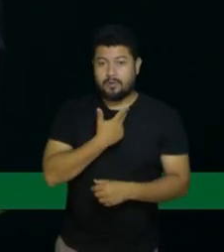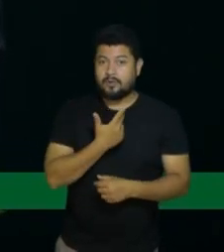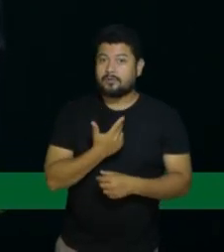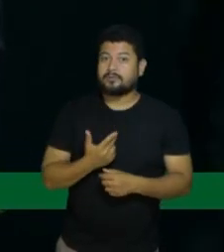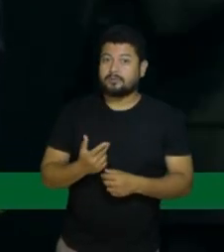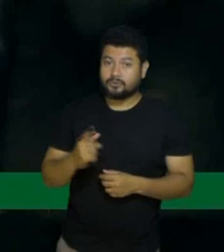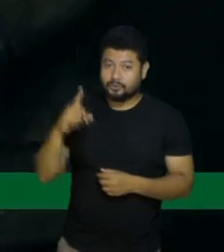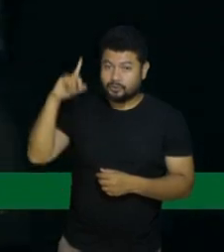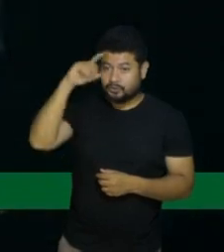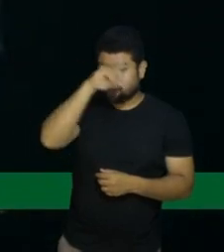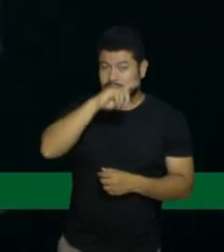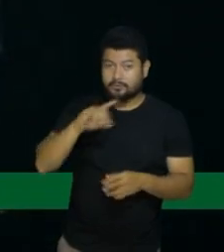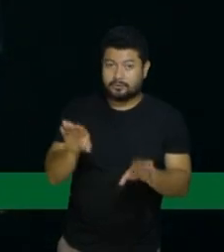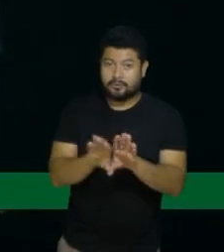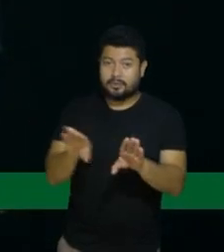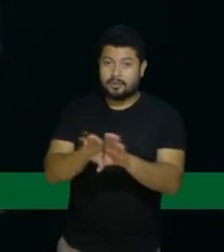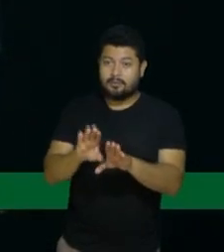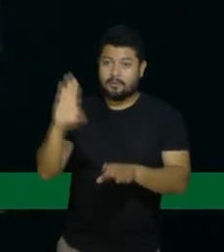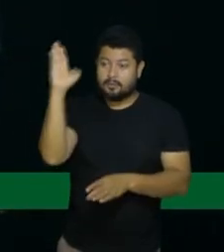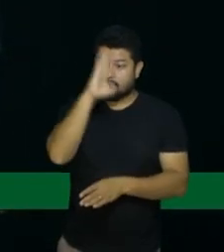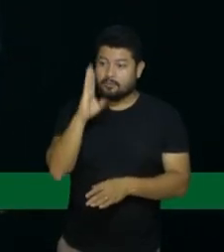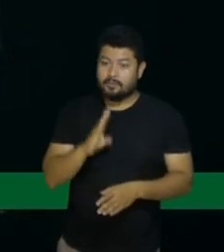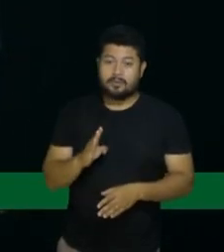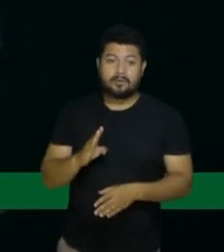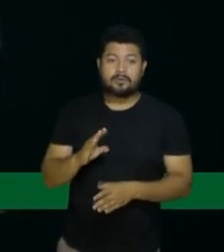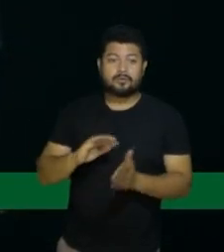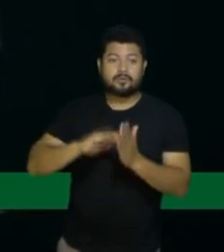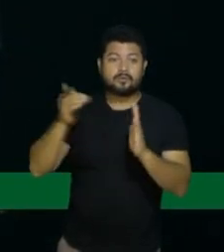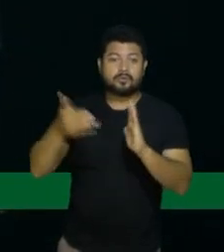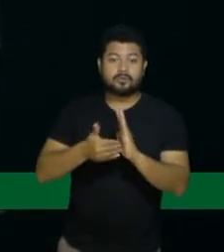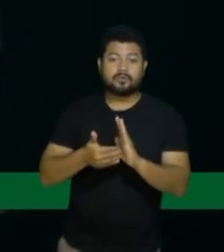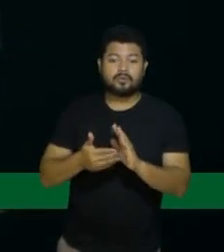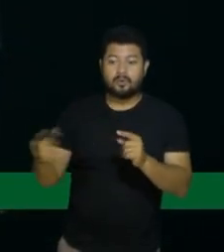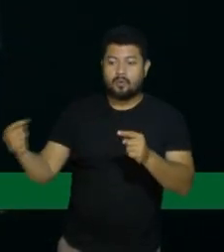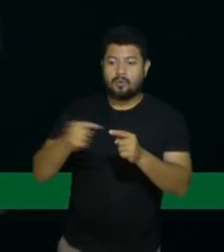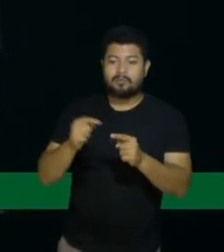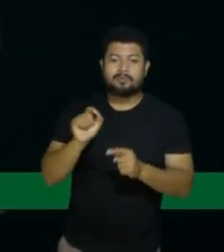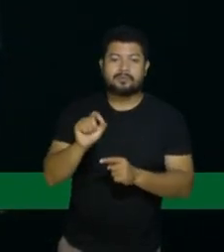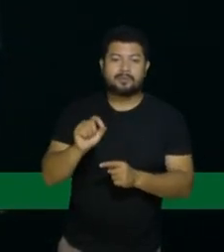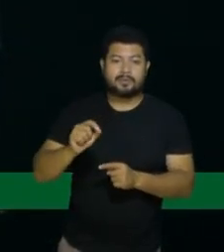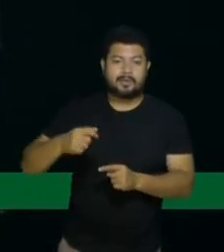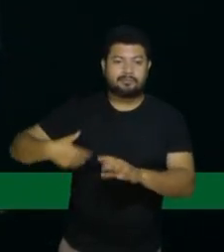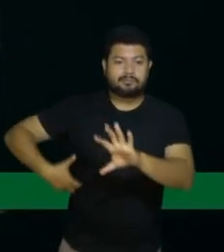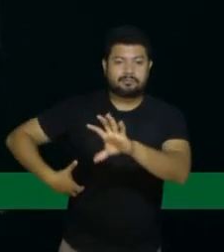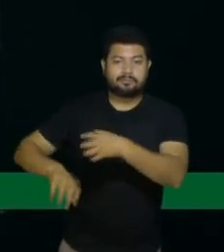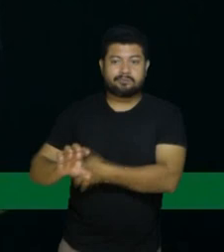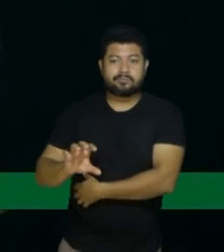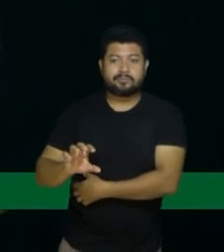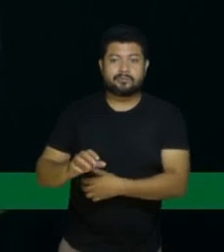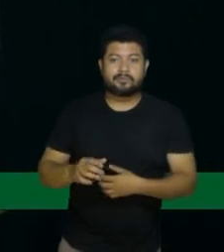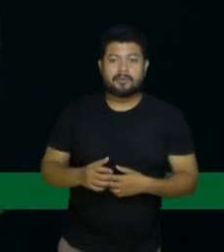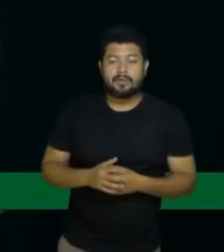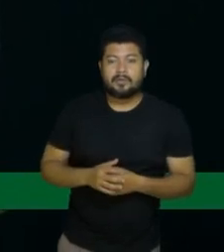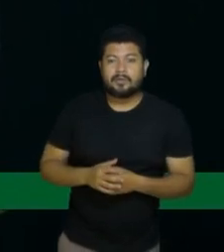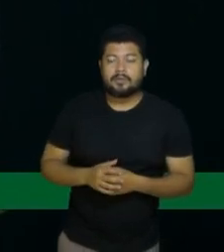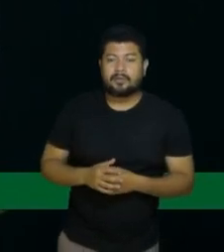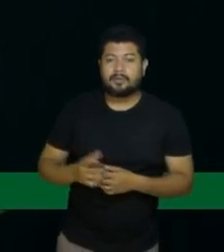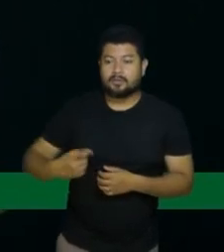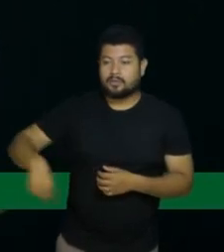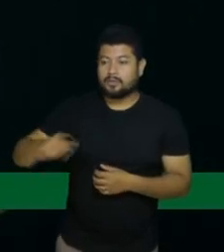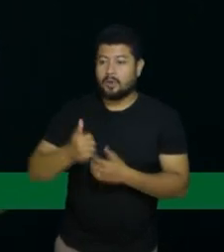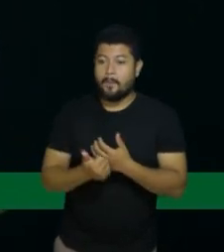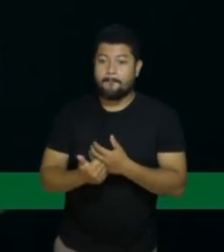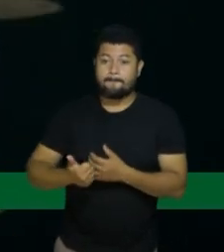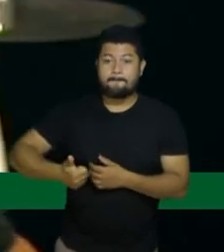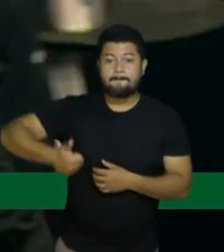nacional no que tange transplantes neste quesito Vale destacar que é o pioneiro e fomos o